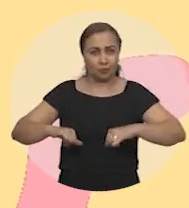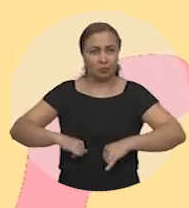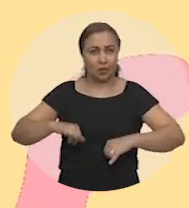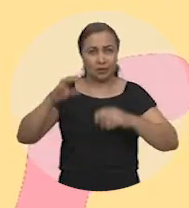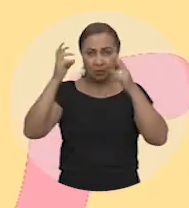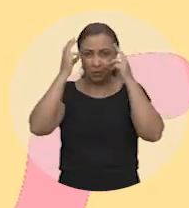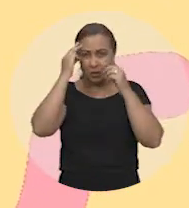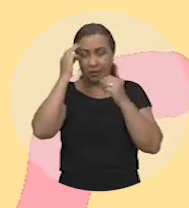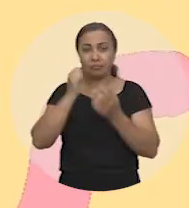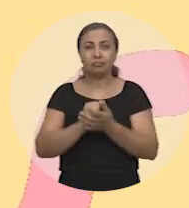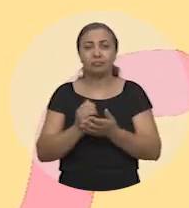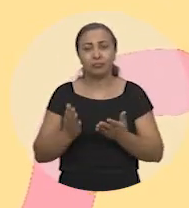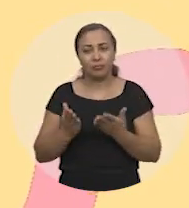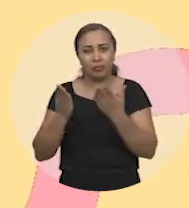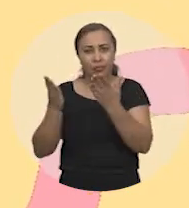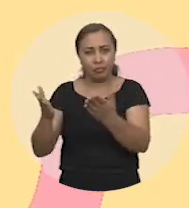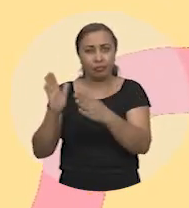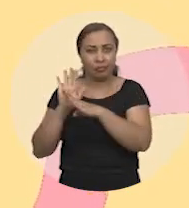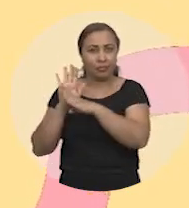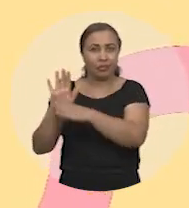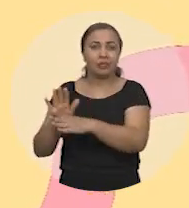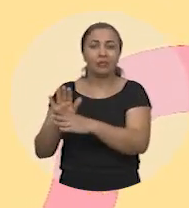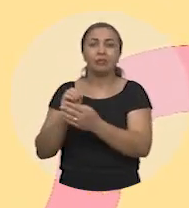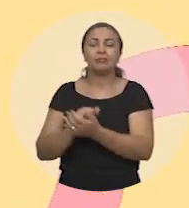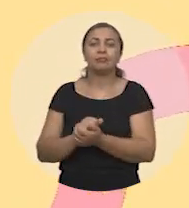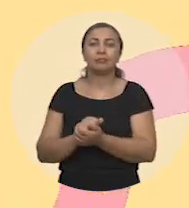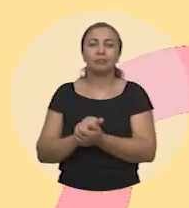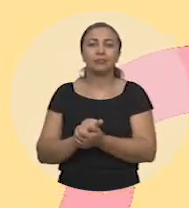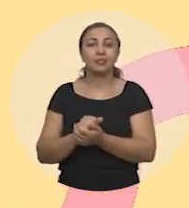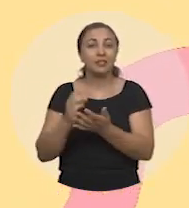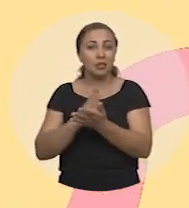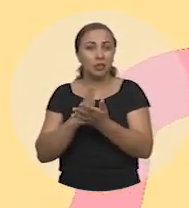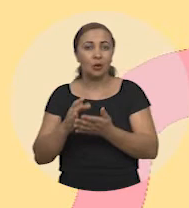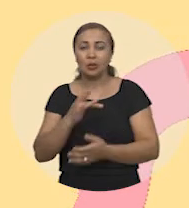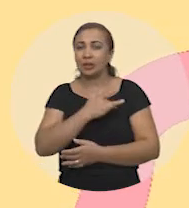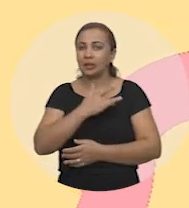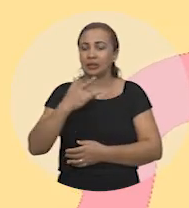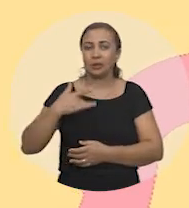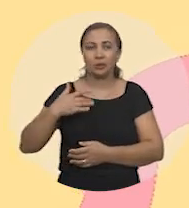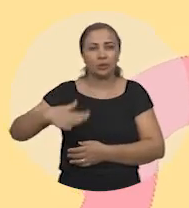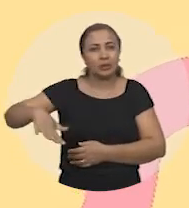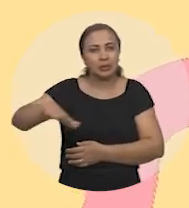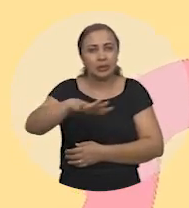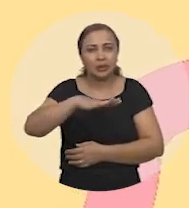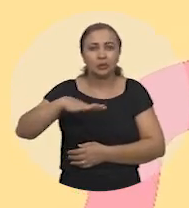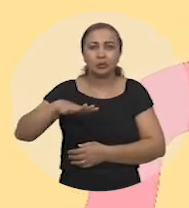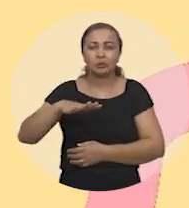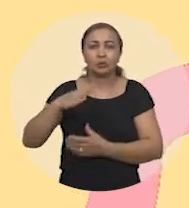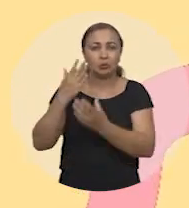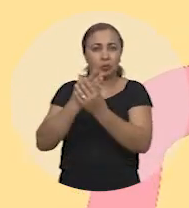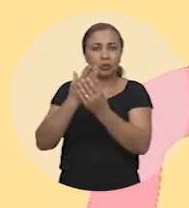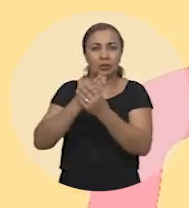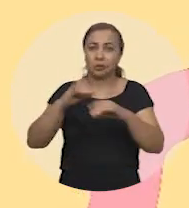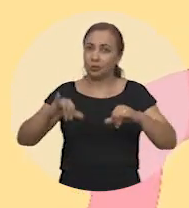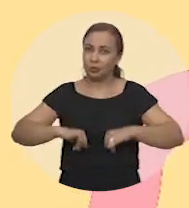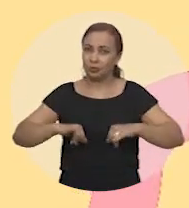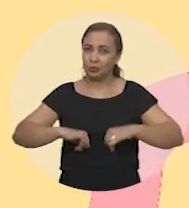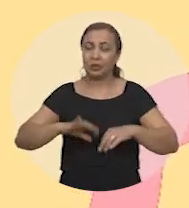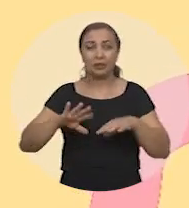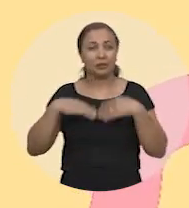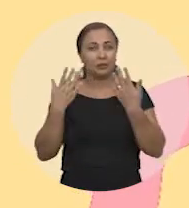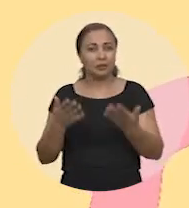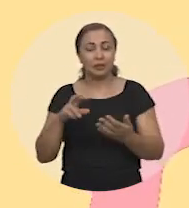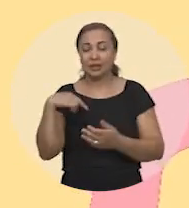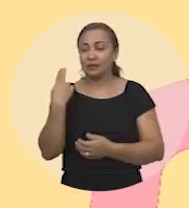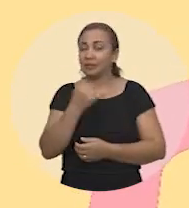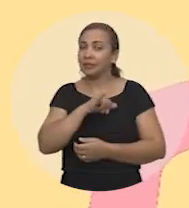sofrimento e portanto vai ofertar ajudar esse outro isso é algo saudável dentro de um processo de Sofrimento